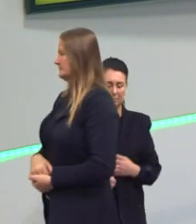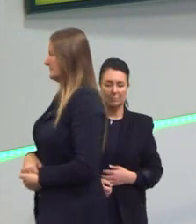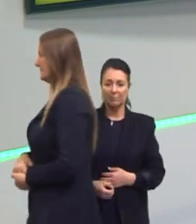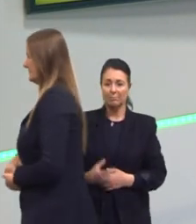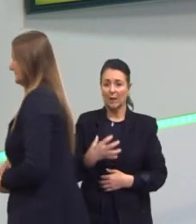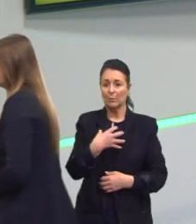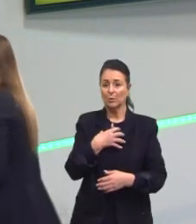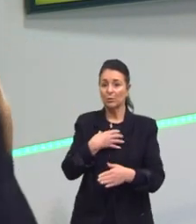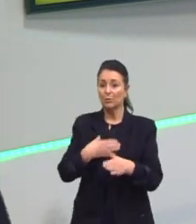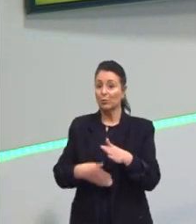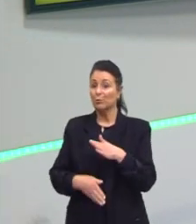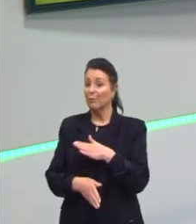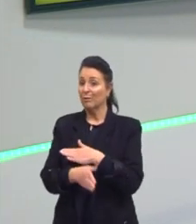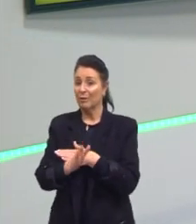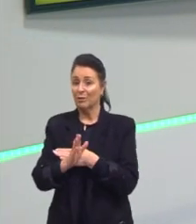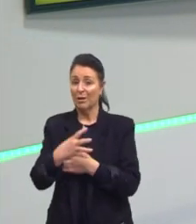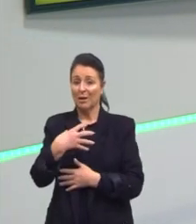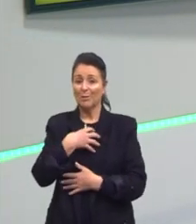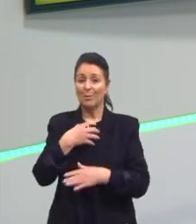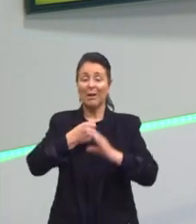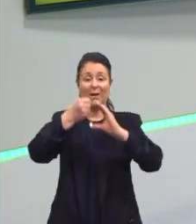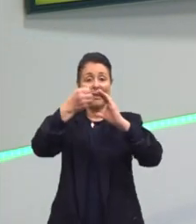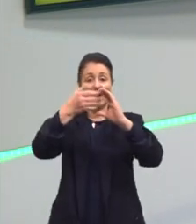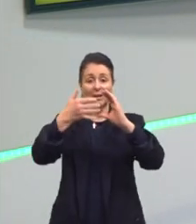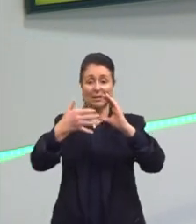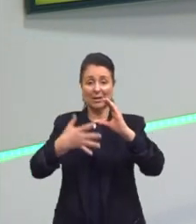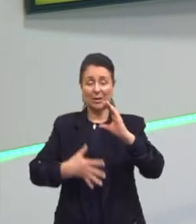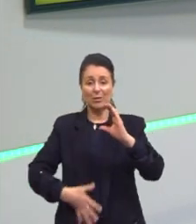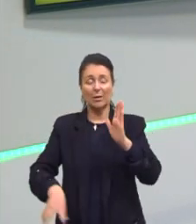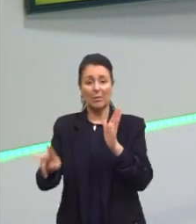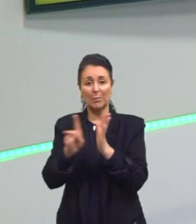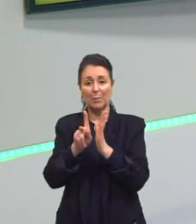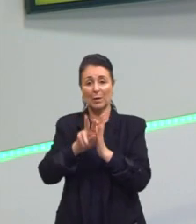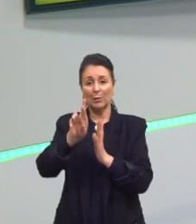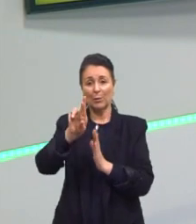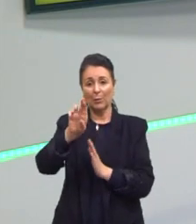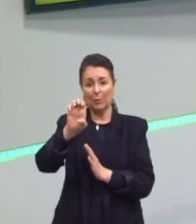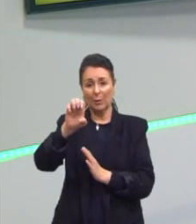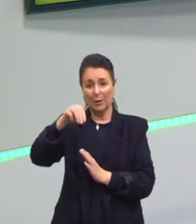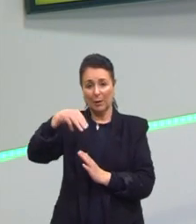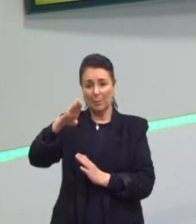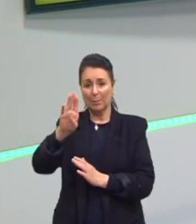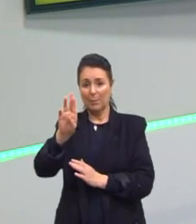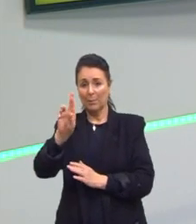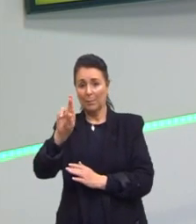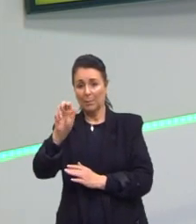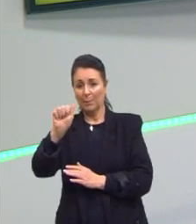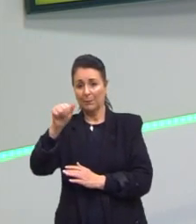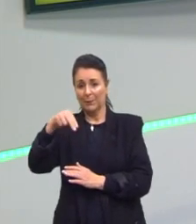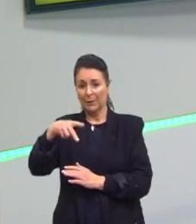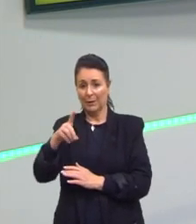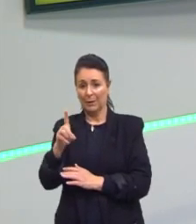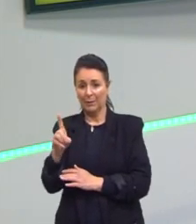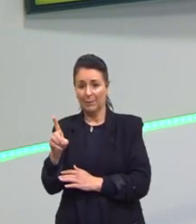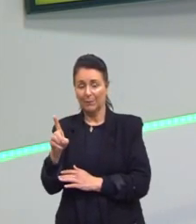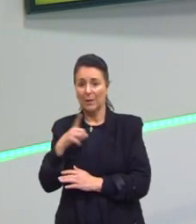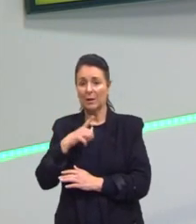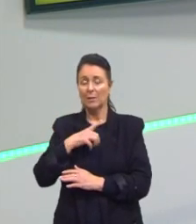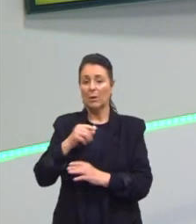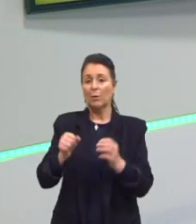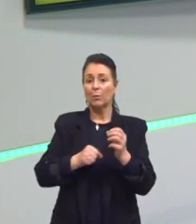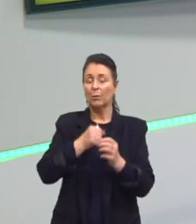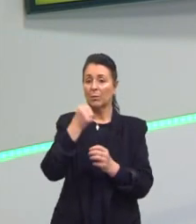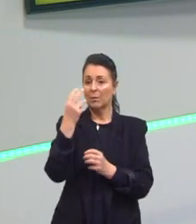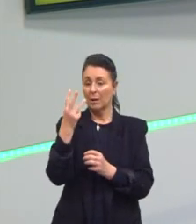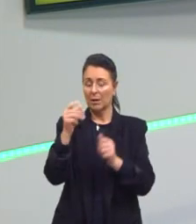partida Então essa também é uma característica muito peculiar do remédio Mas é interessante olhar para esse slide com essas três